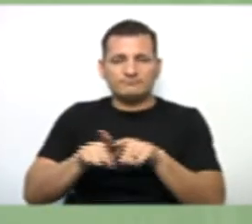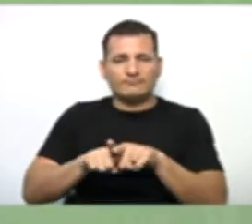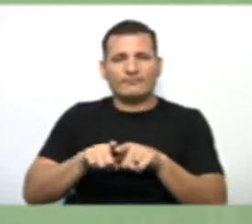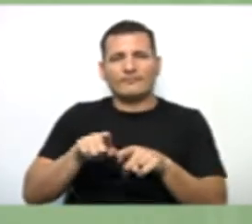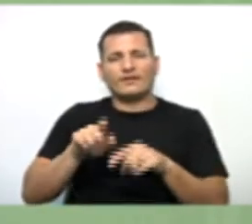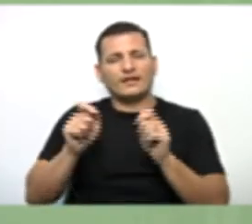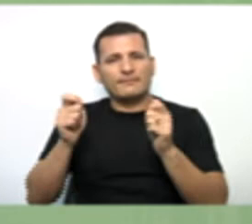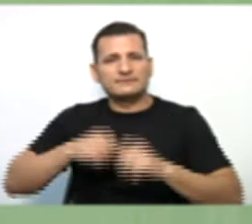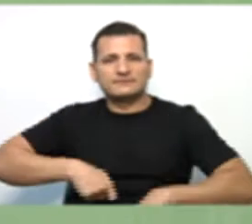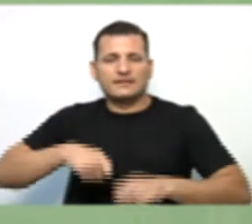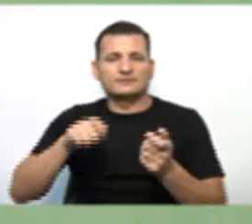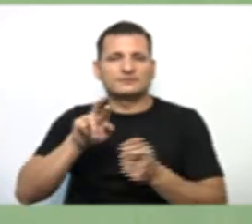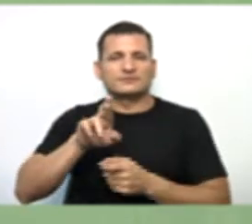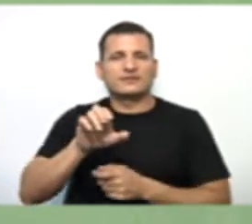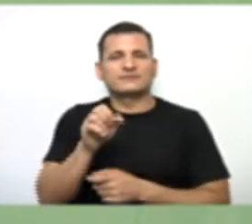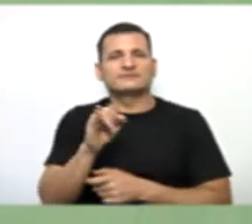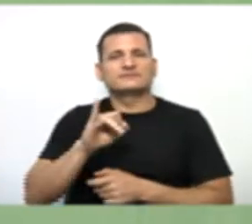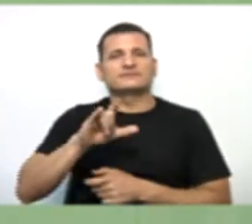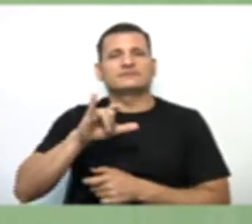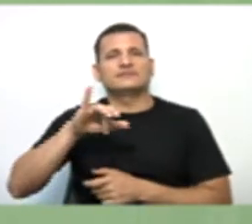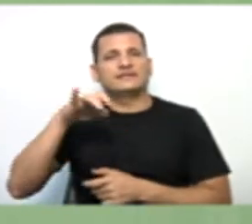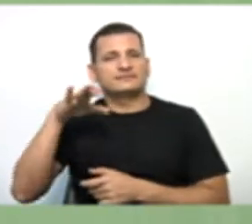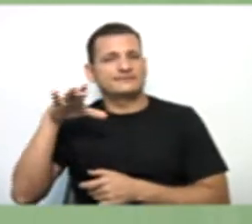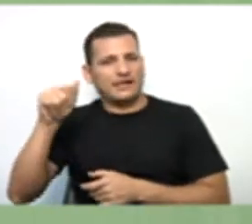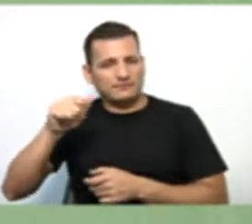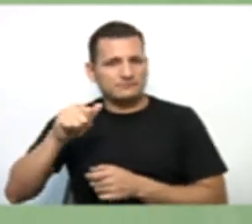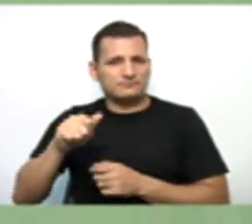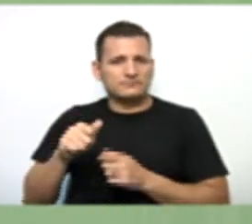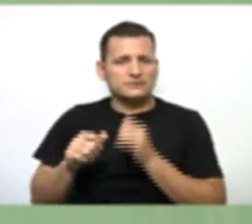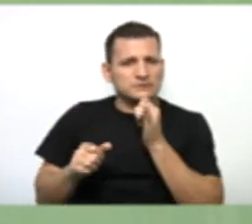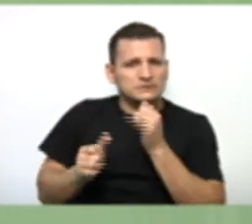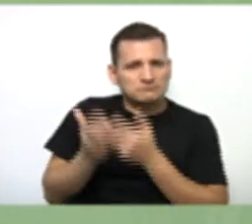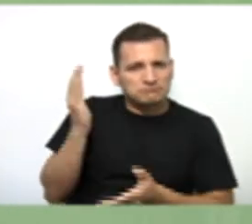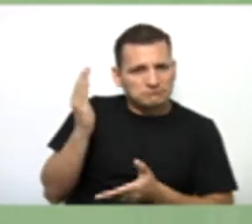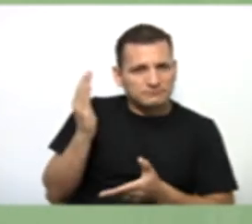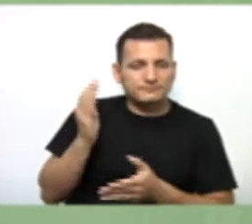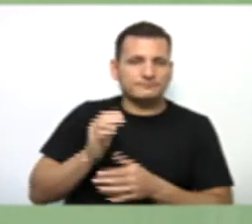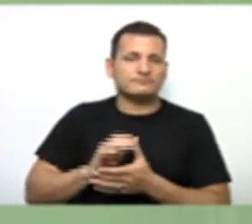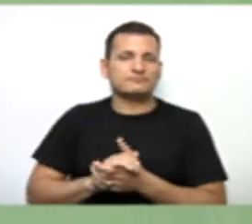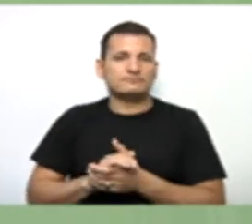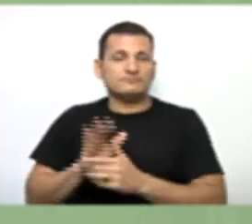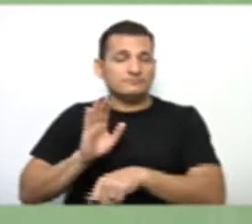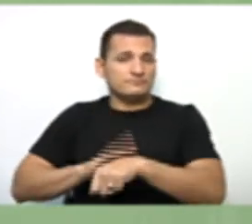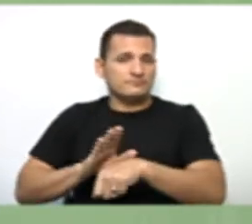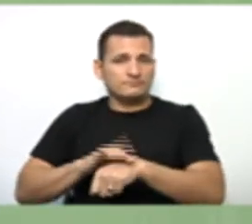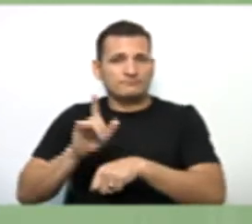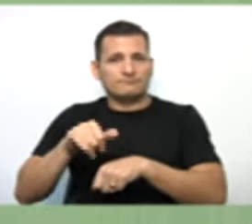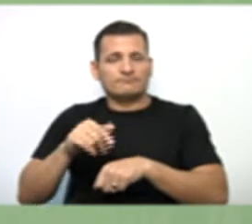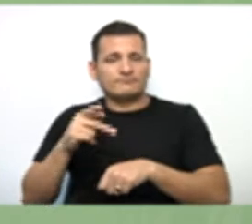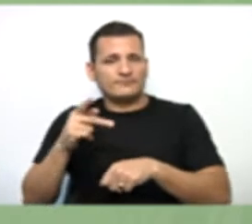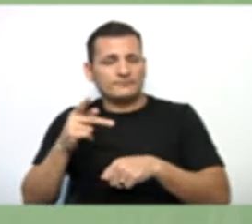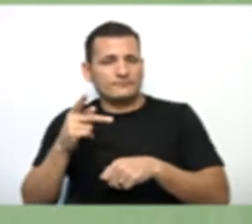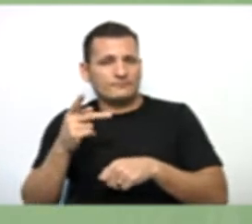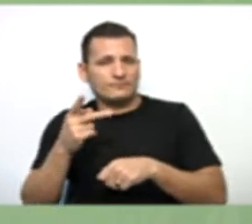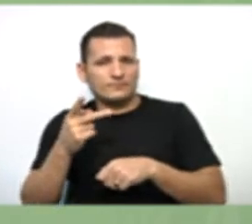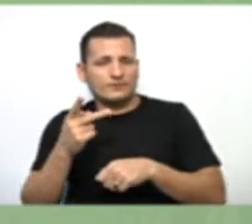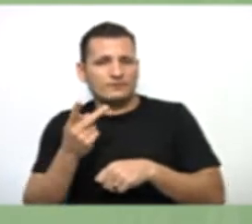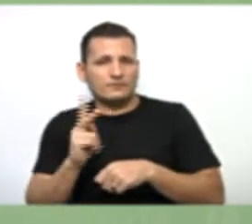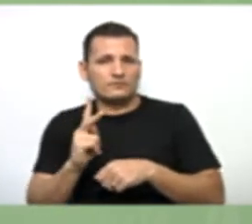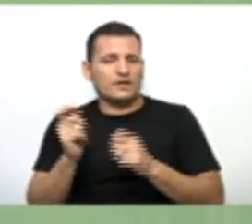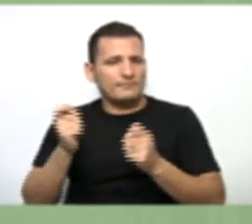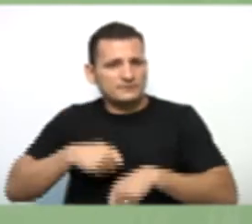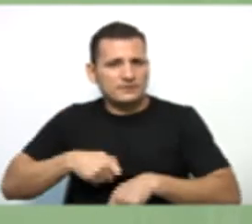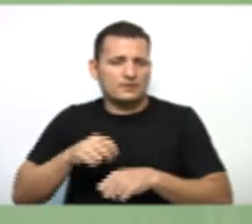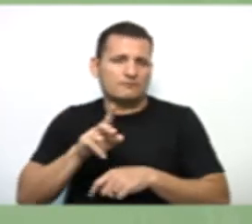seja, a capacidade de conviver com o risco de perder o negócio. O tempo e sua resiliência te farão mais